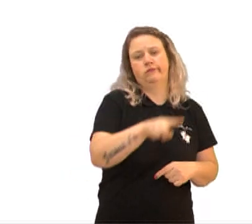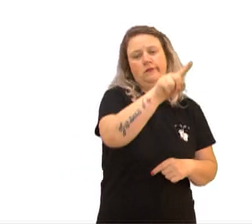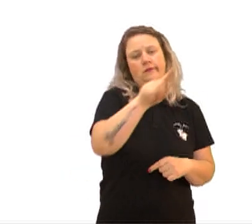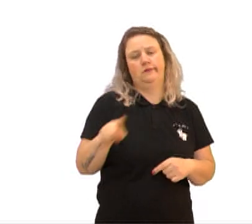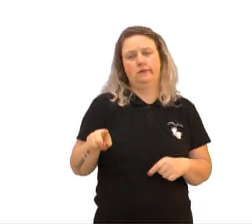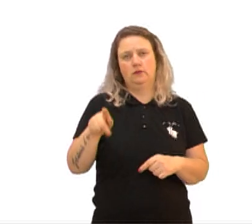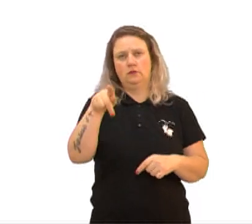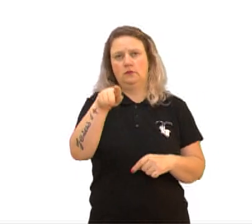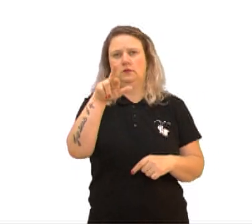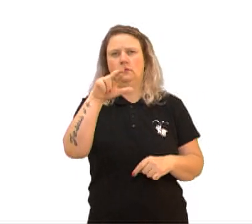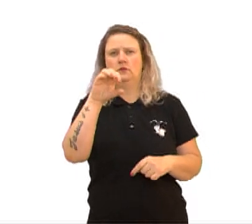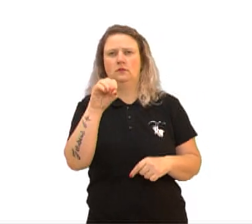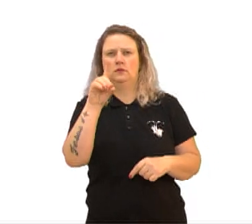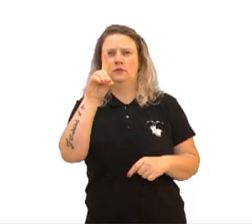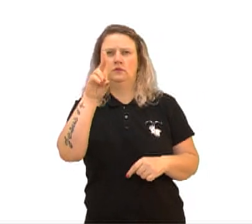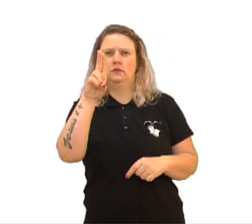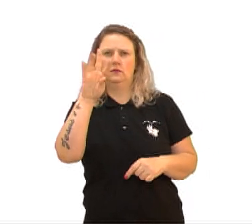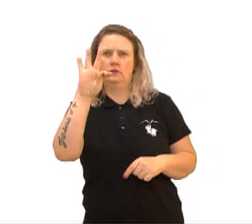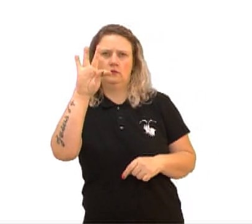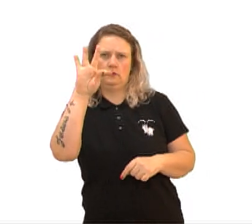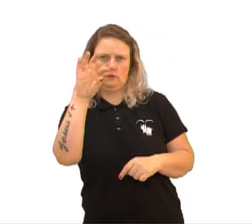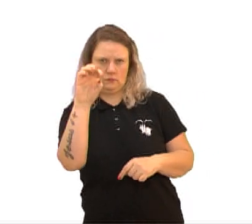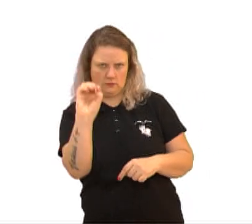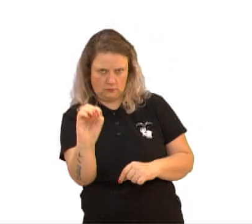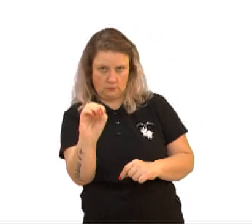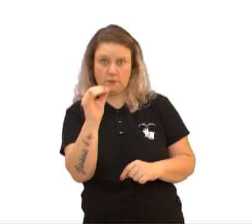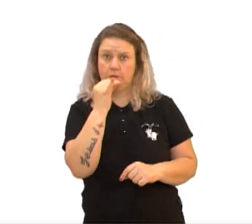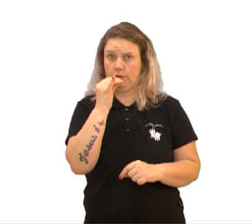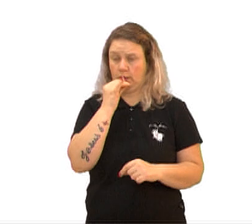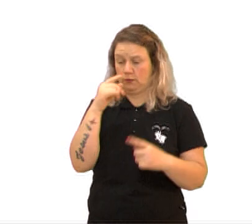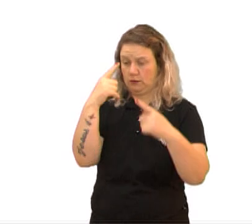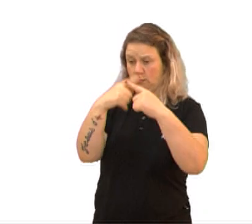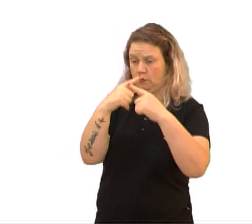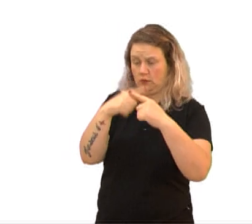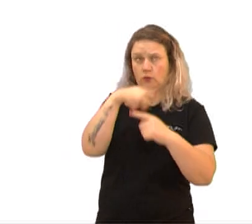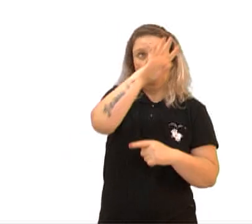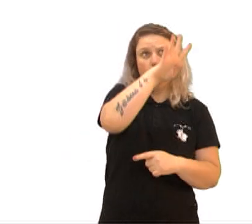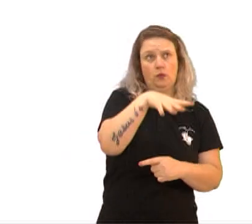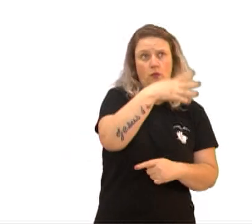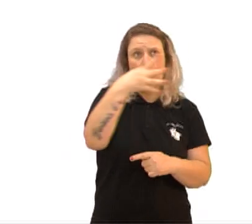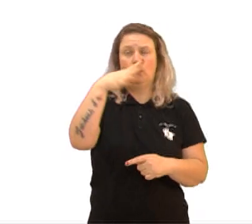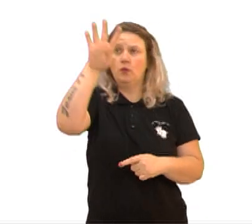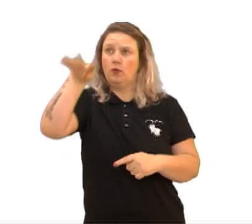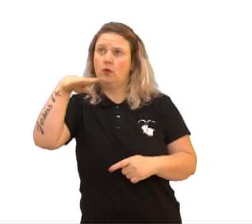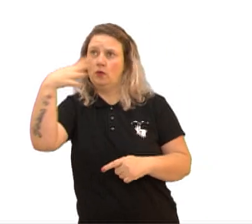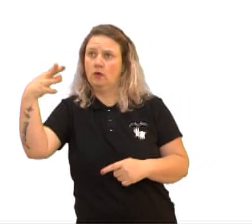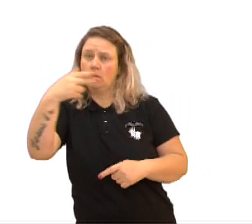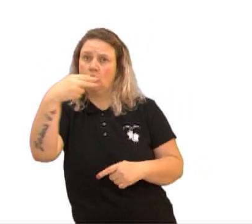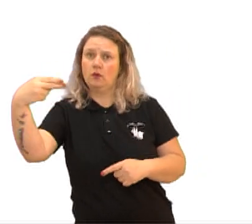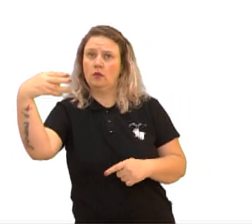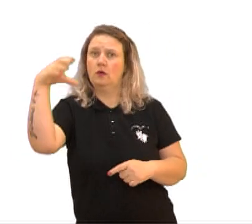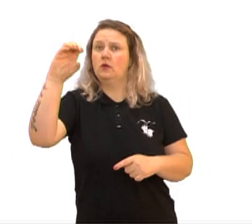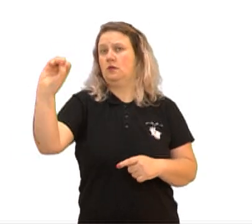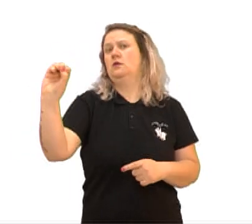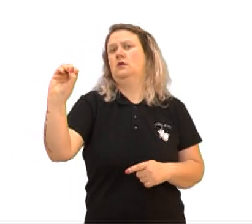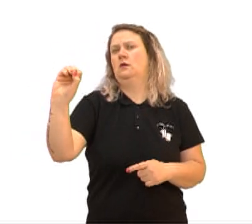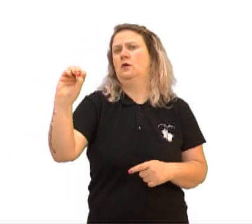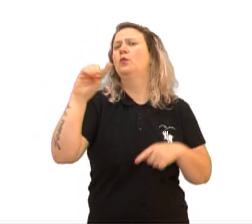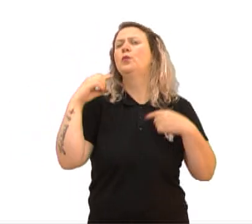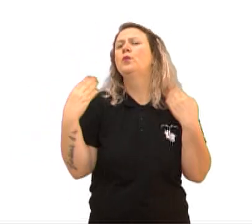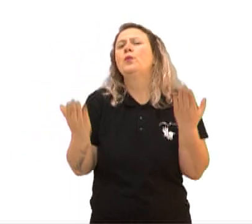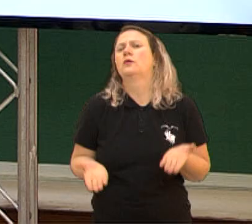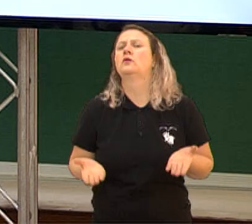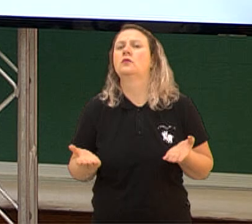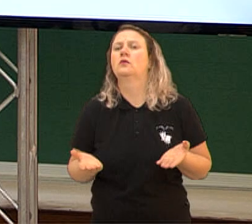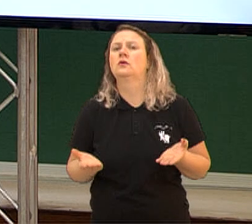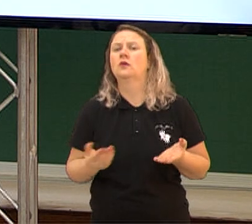isso, professor? Se, por exemplo, você multiplicou uma matriz por outra e o resultado deu zero, isso não implica que A igual